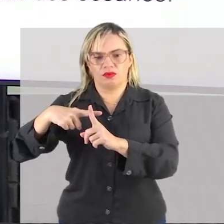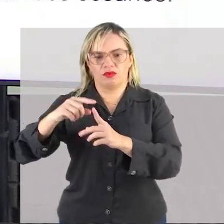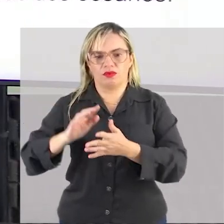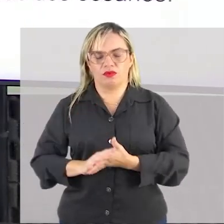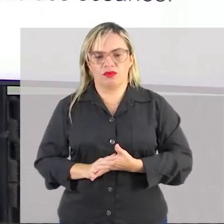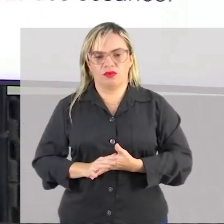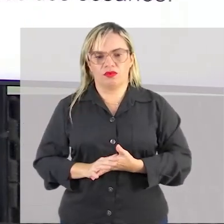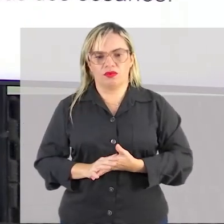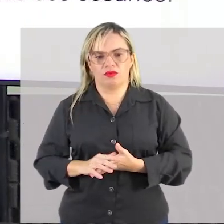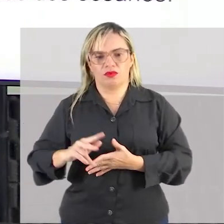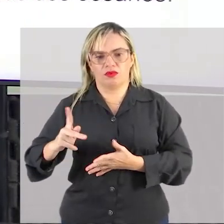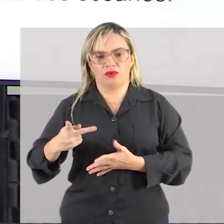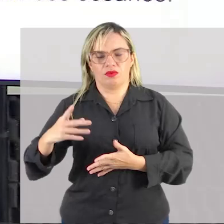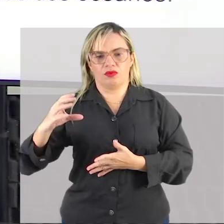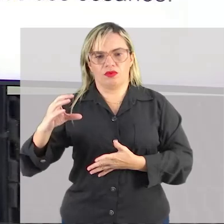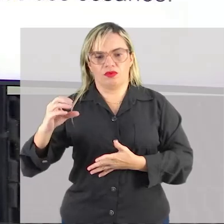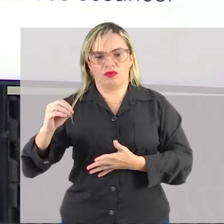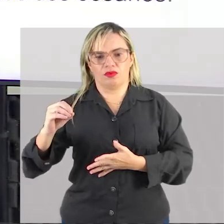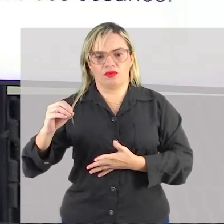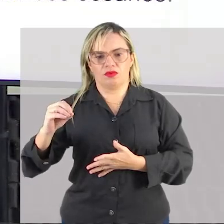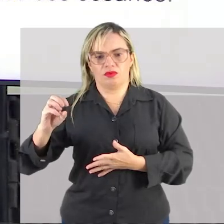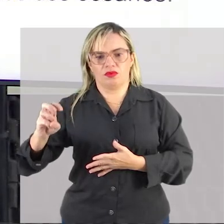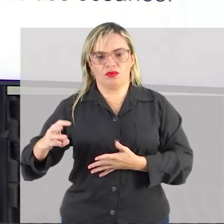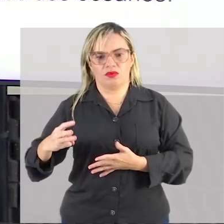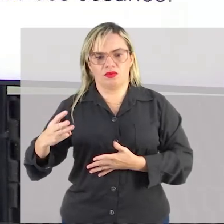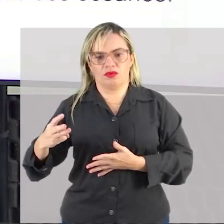botar aqui o bicarbonato.